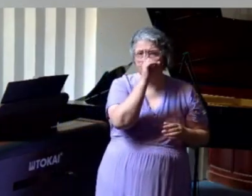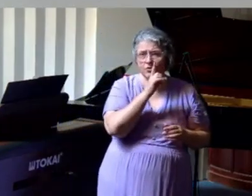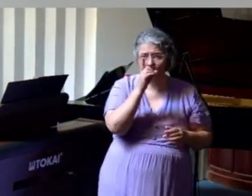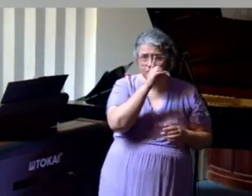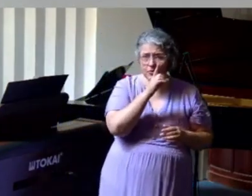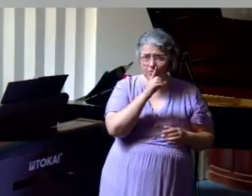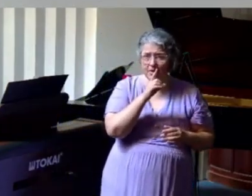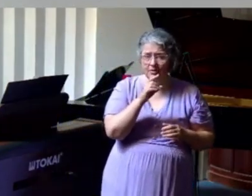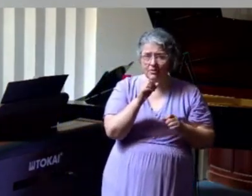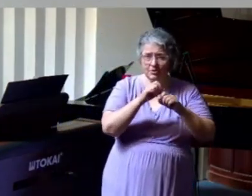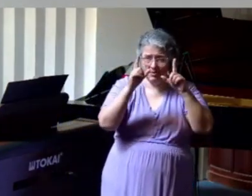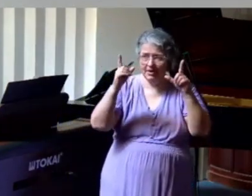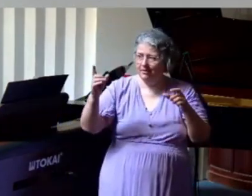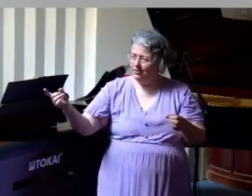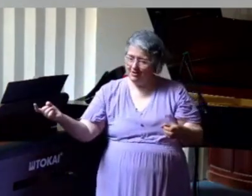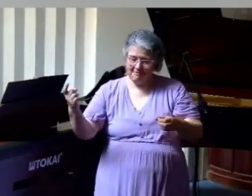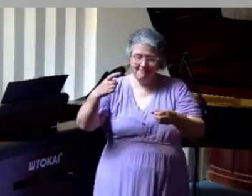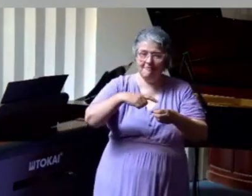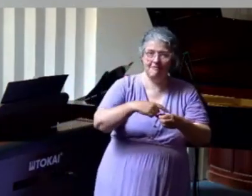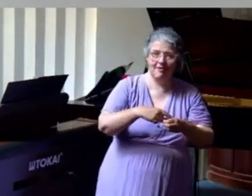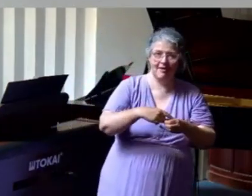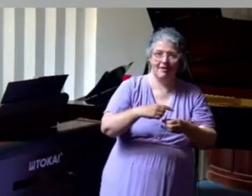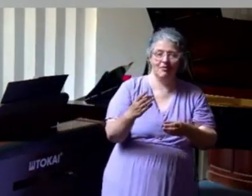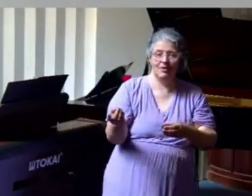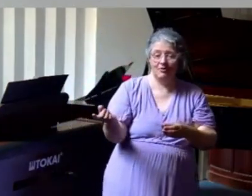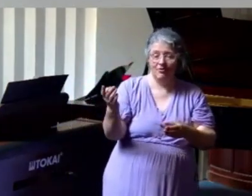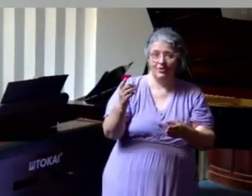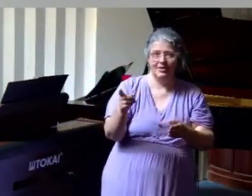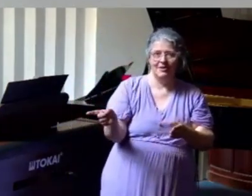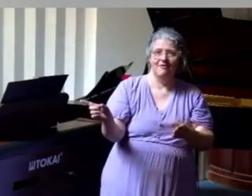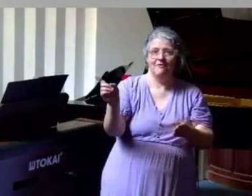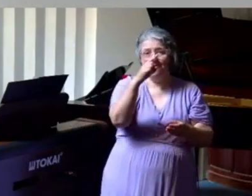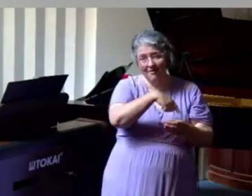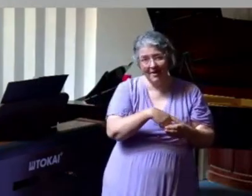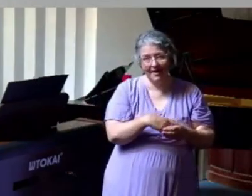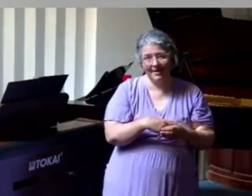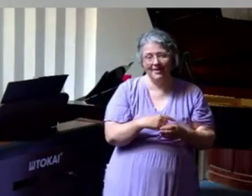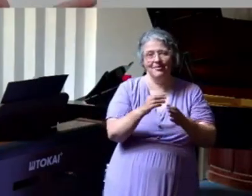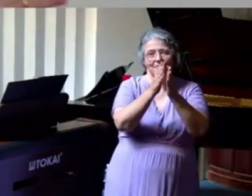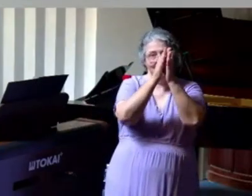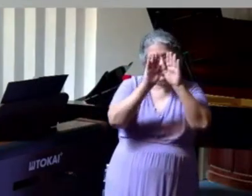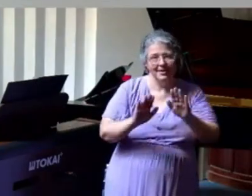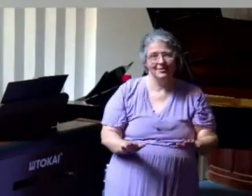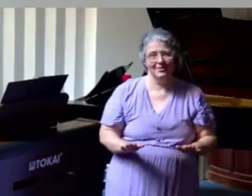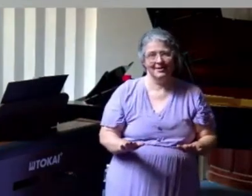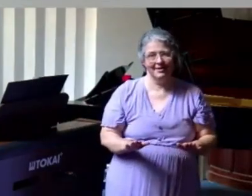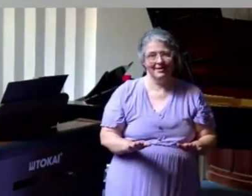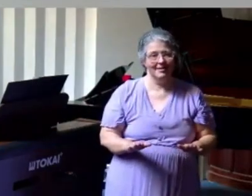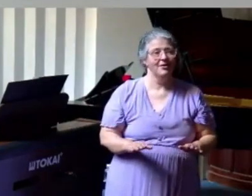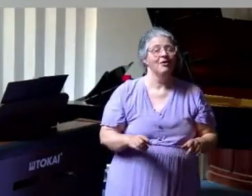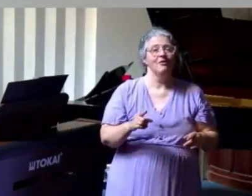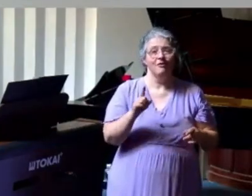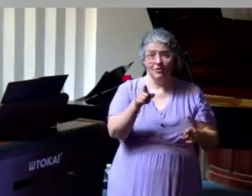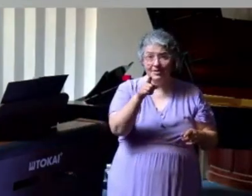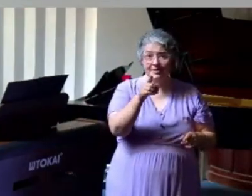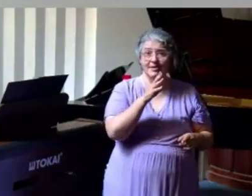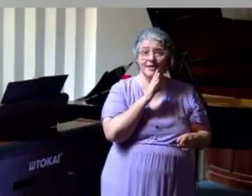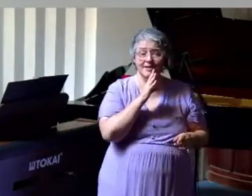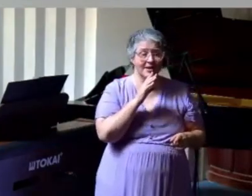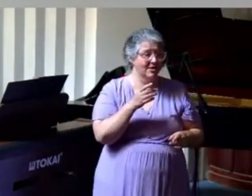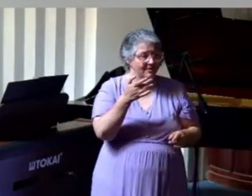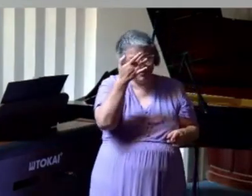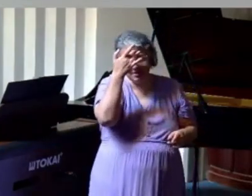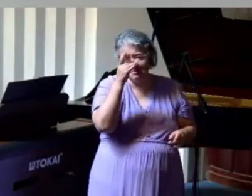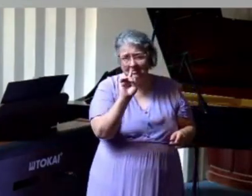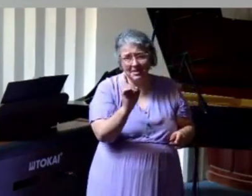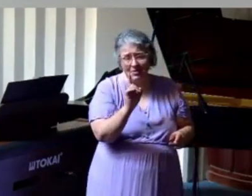manhã para adorar a Deus, você sabe que você não estará sozinho aqui. Você sabe que outros irmãos estão saindo naquele mesmo